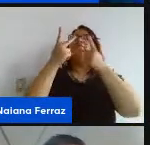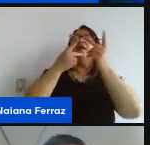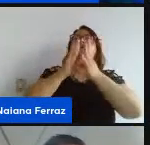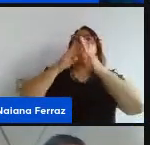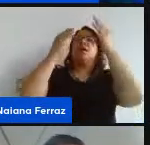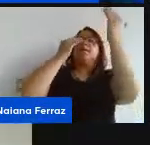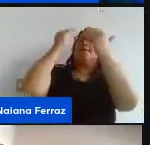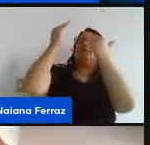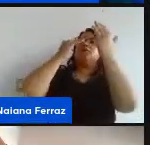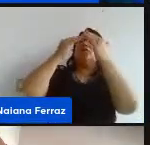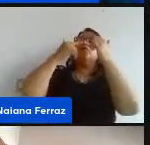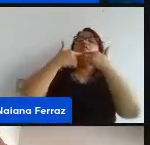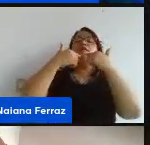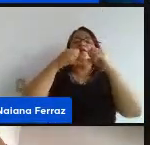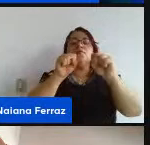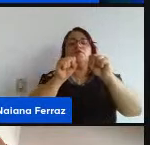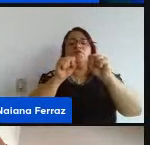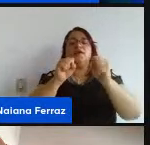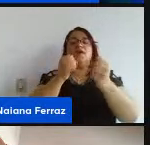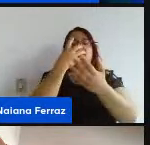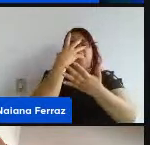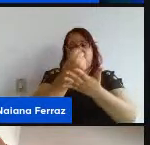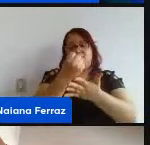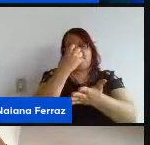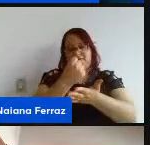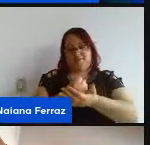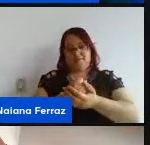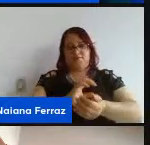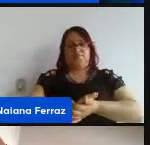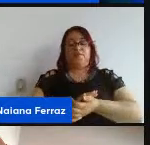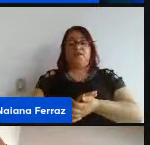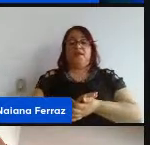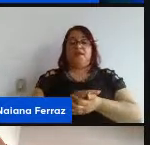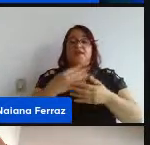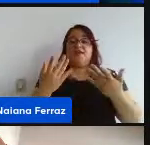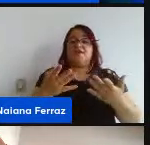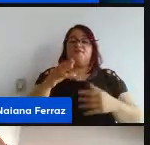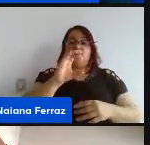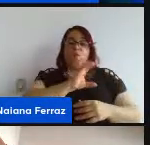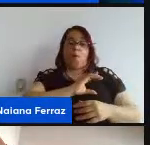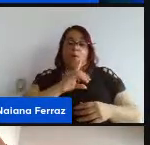alfabetização, que foi o coordenador, né, professor,